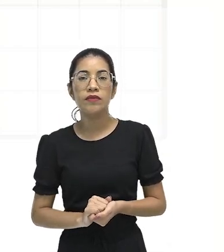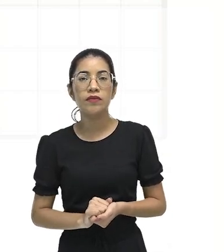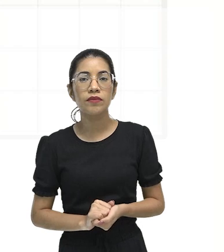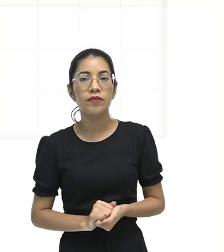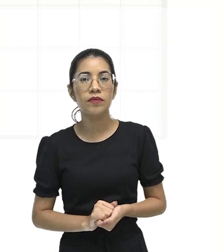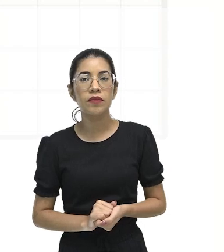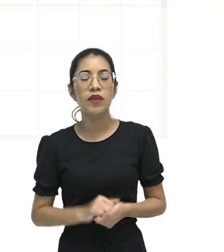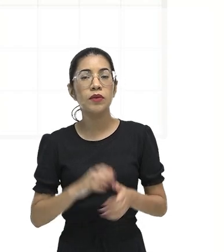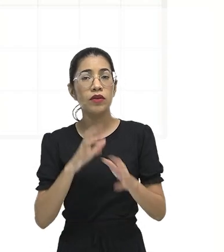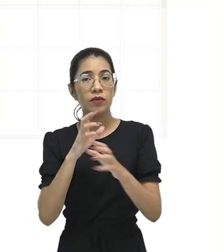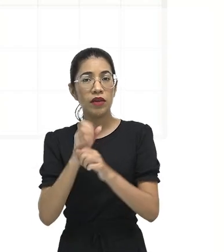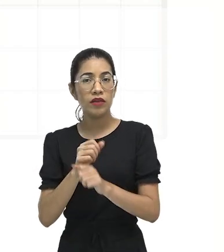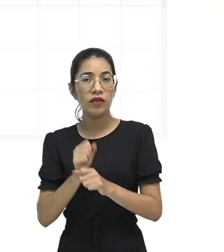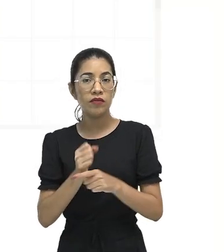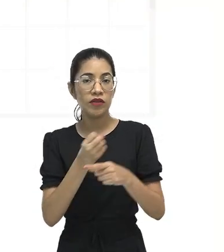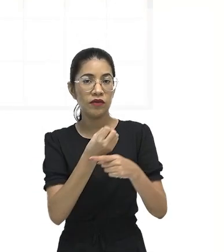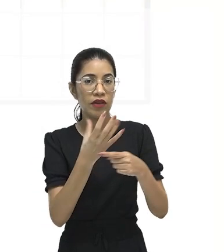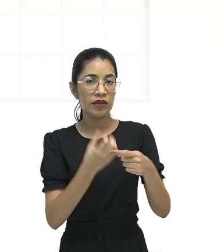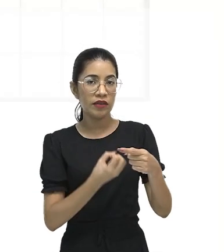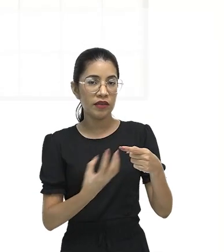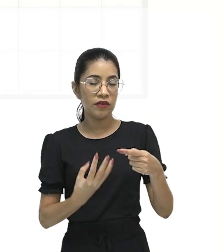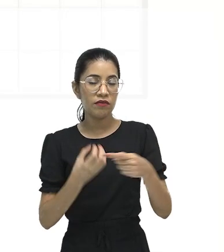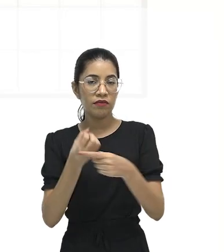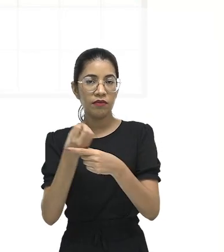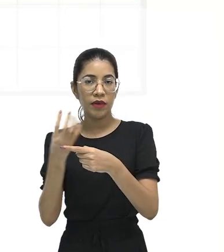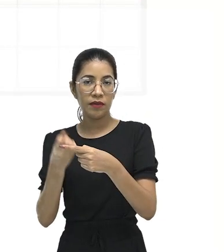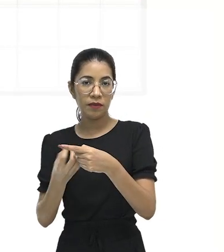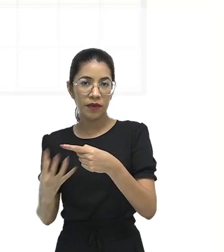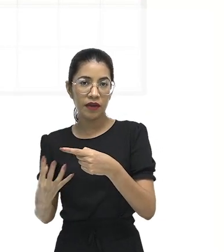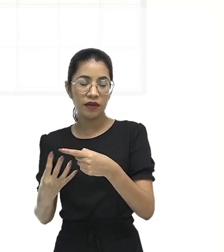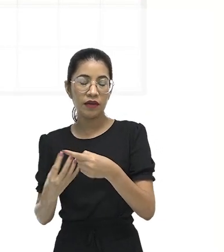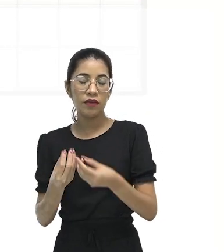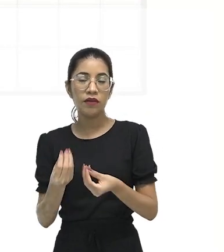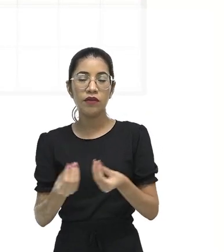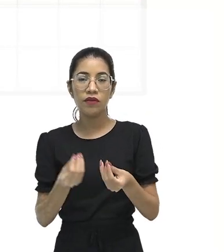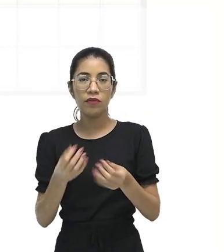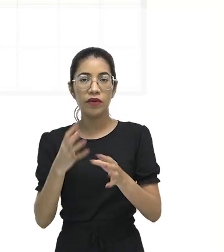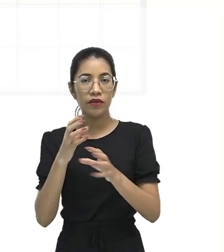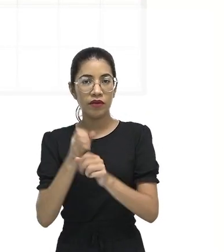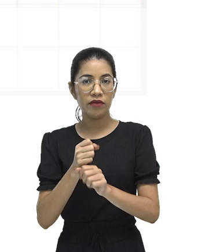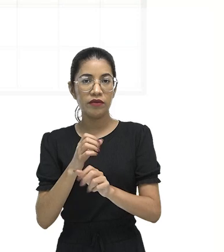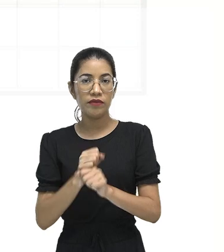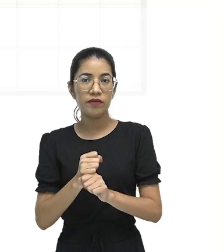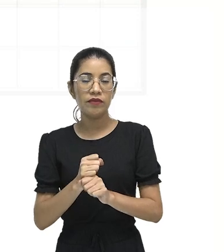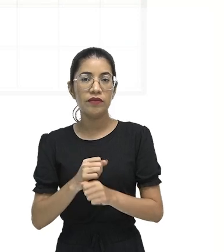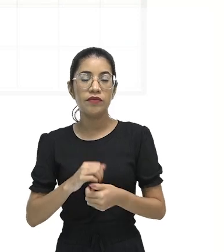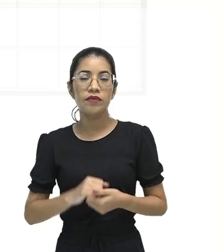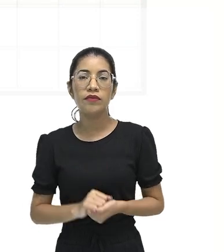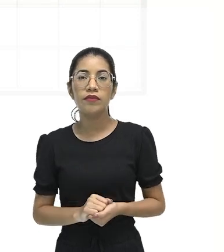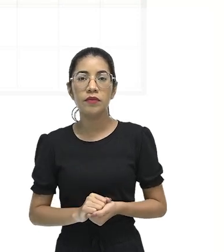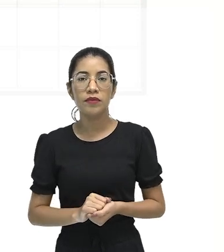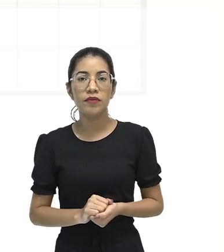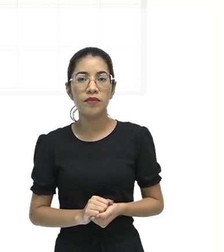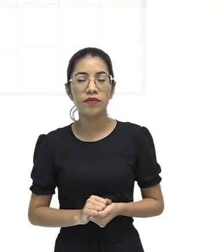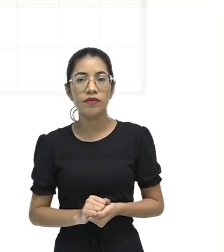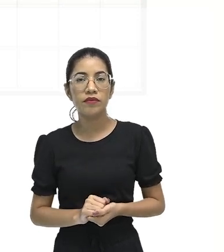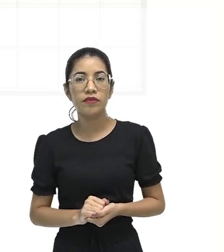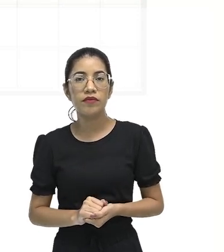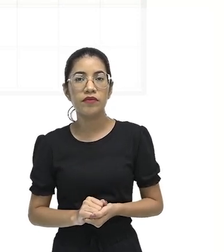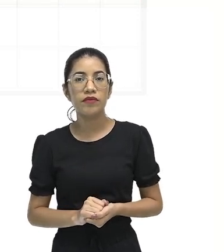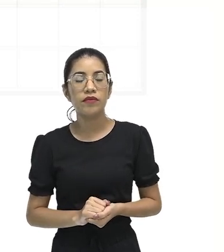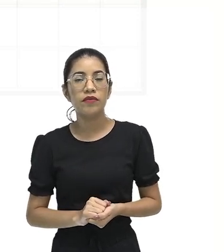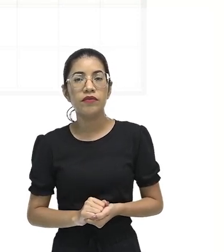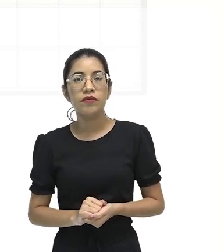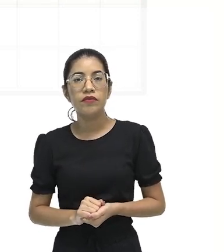operação entre duas frações. Operação entre duas frações. Como é que a gente faz a operação de